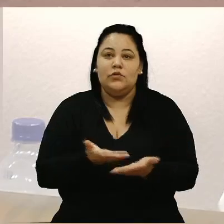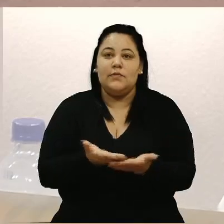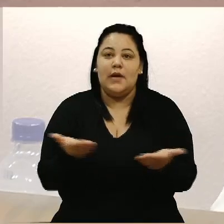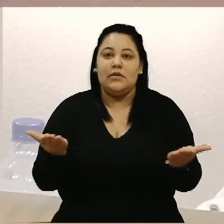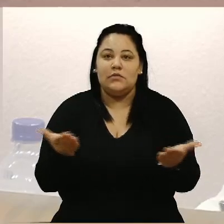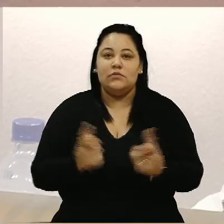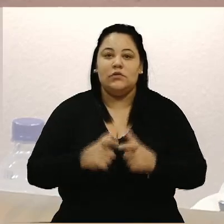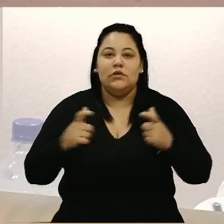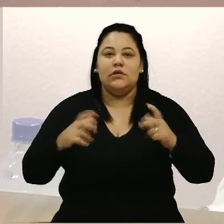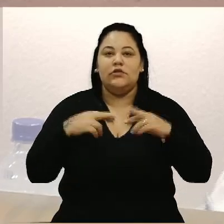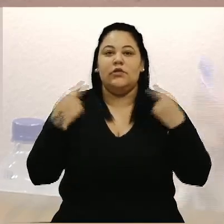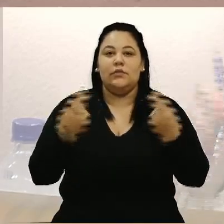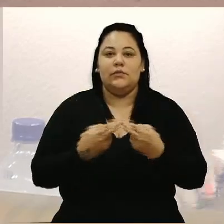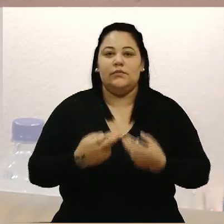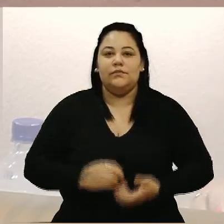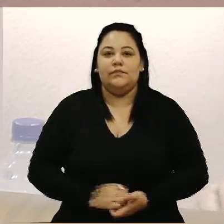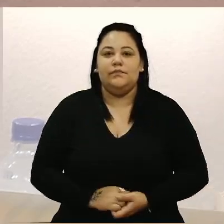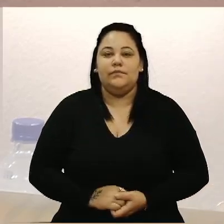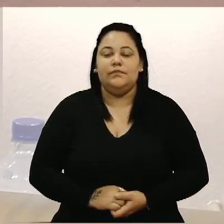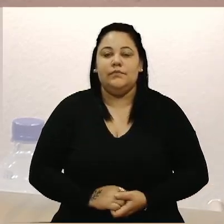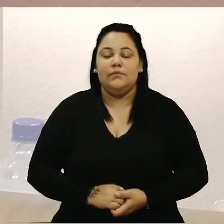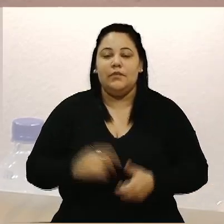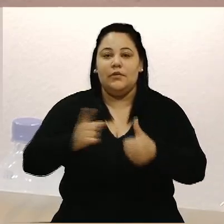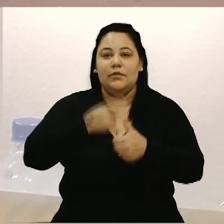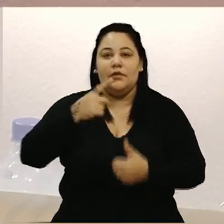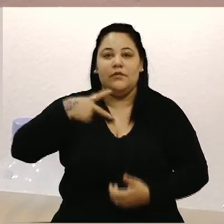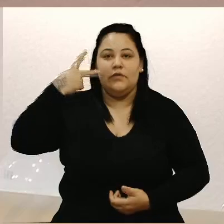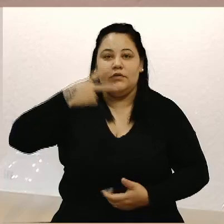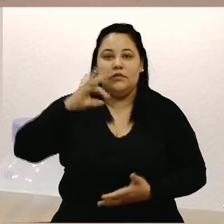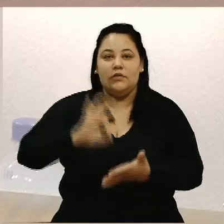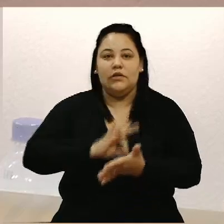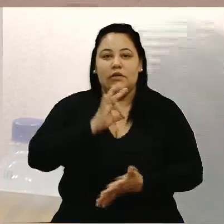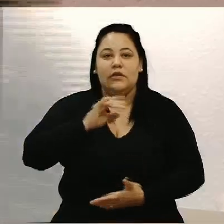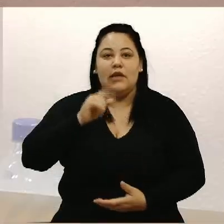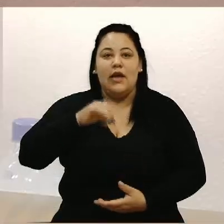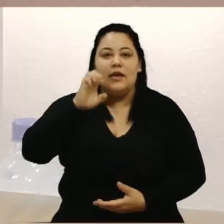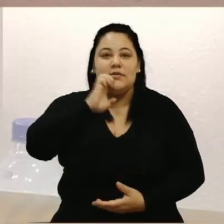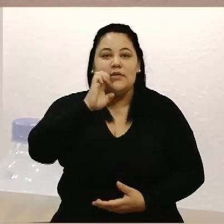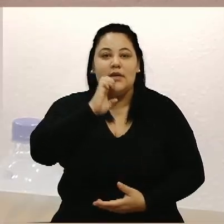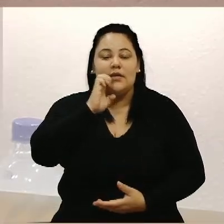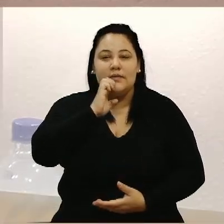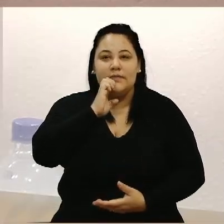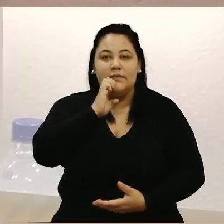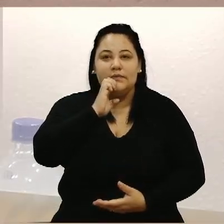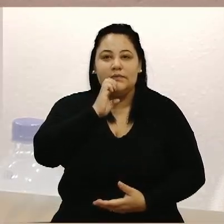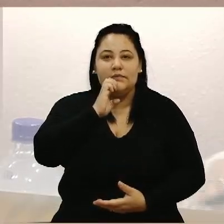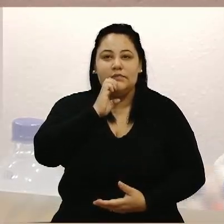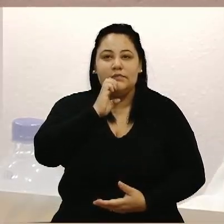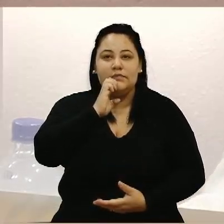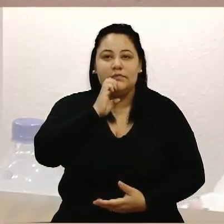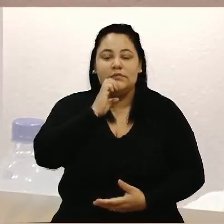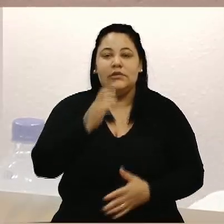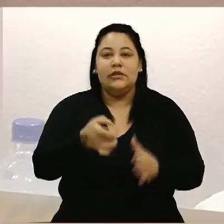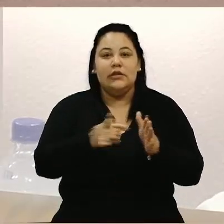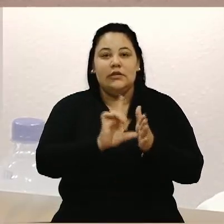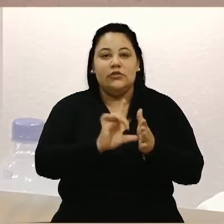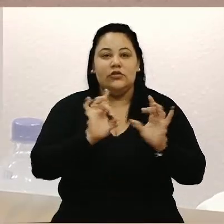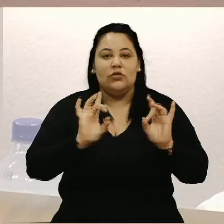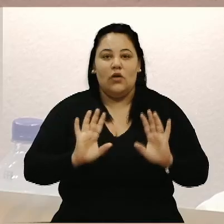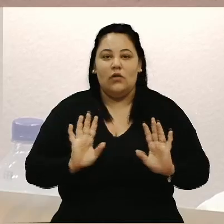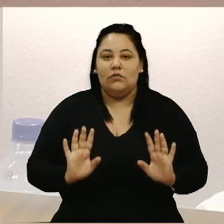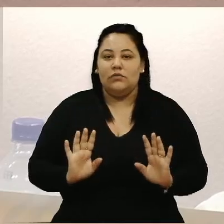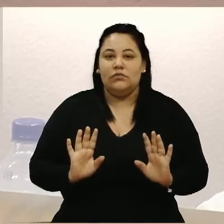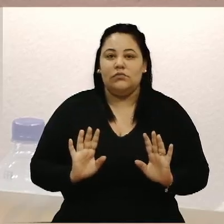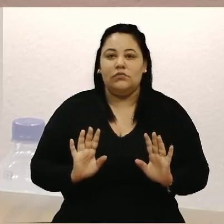do grande expediente. Primeira vereadora inscrita é a vereadora Estela Balardim. E antes só